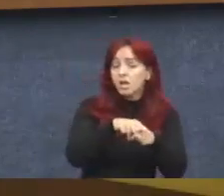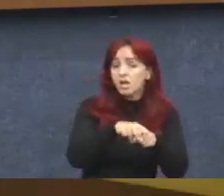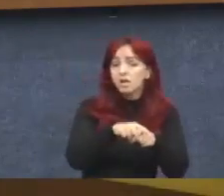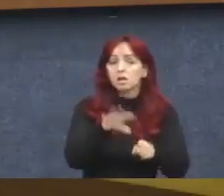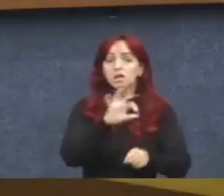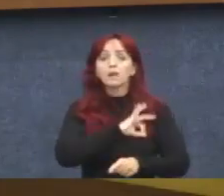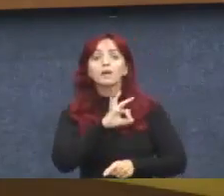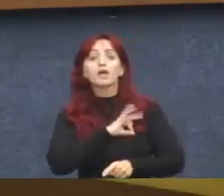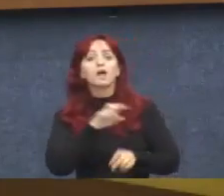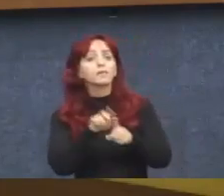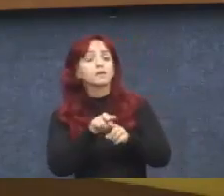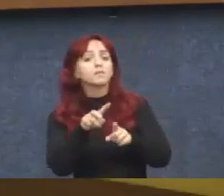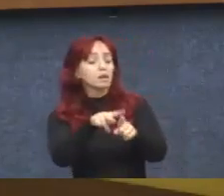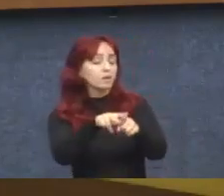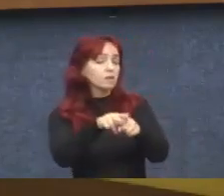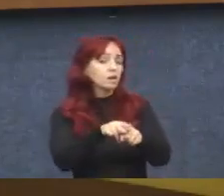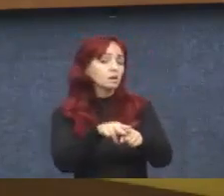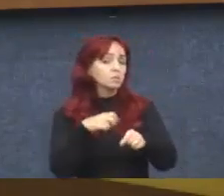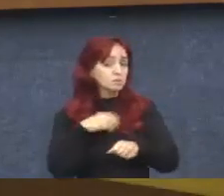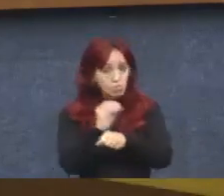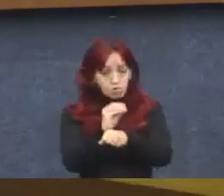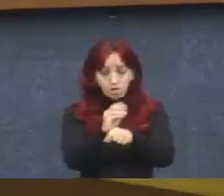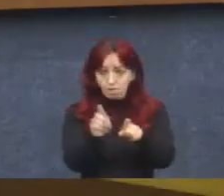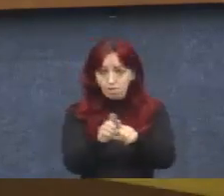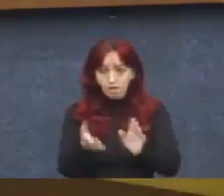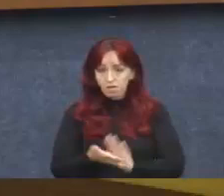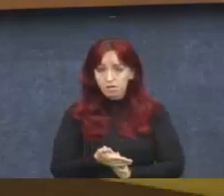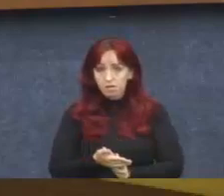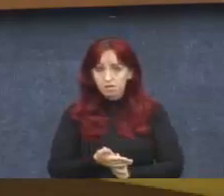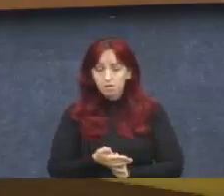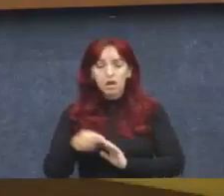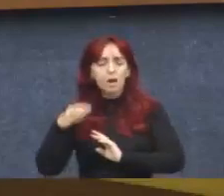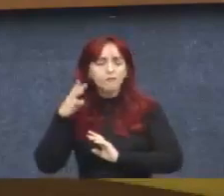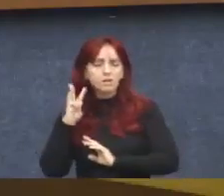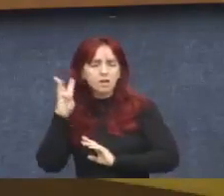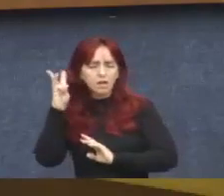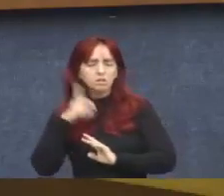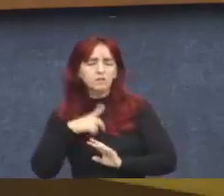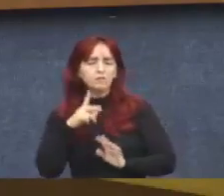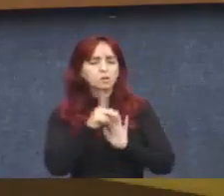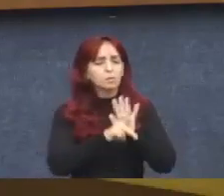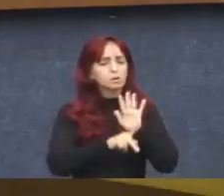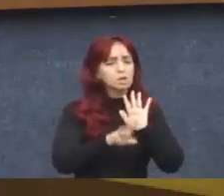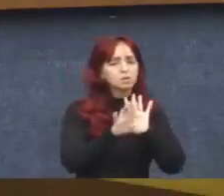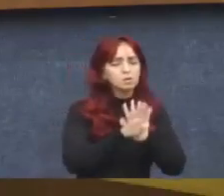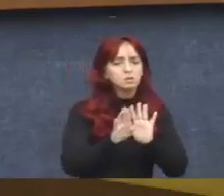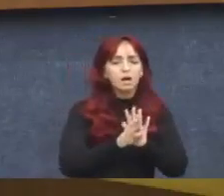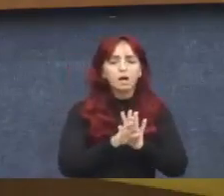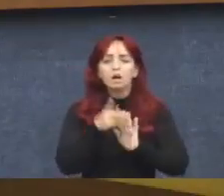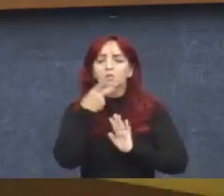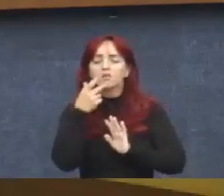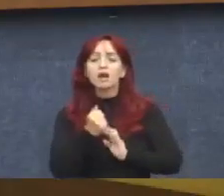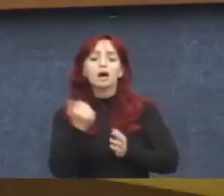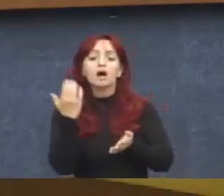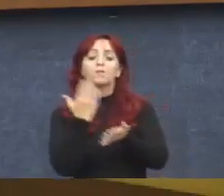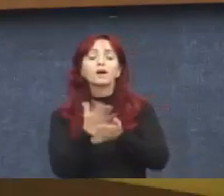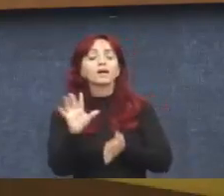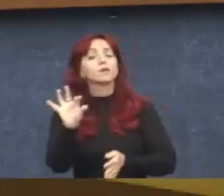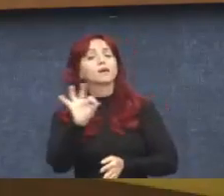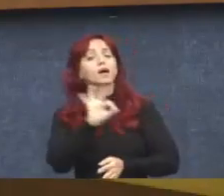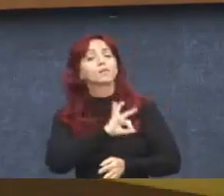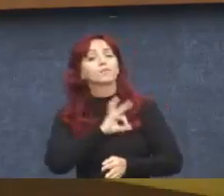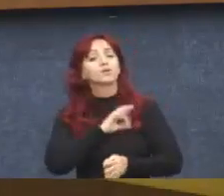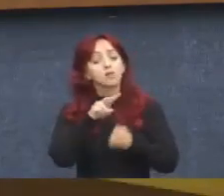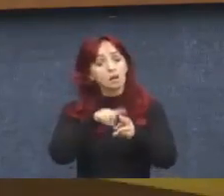da PM? O Vanderlei já fez o projeto acabando com a cavalaria da PM aqui nesse